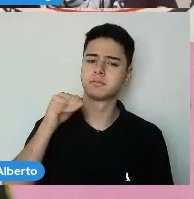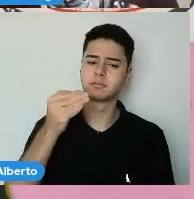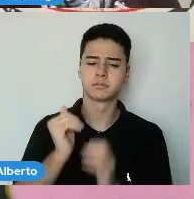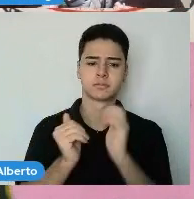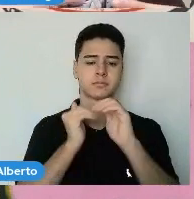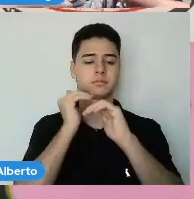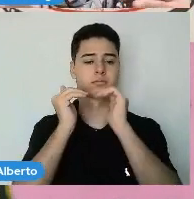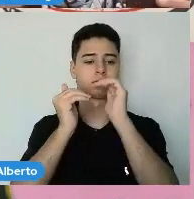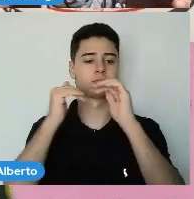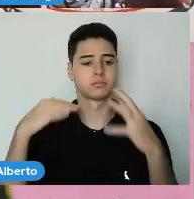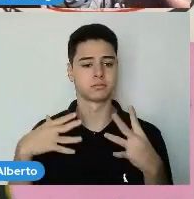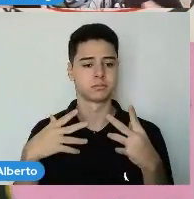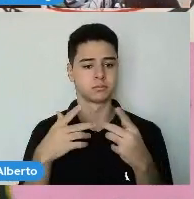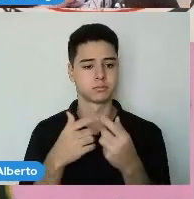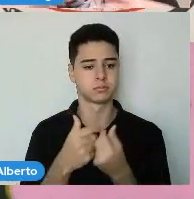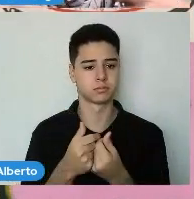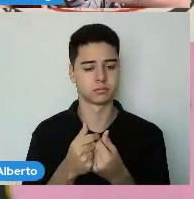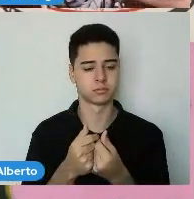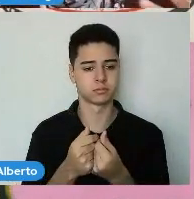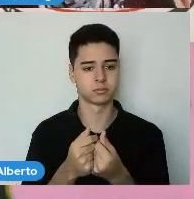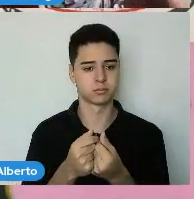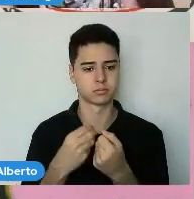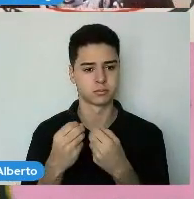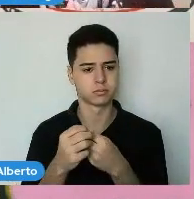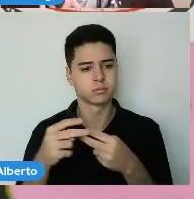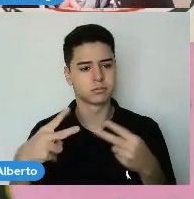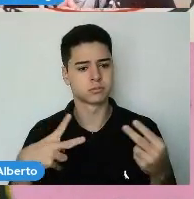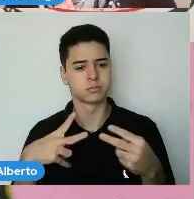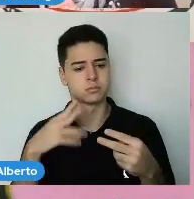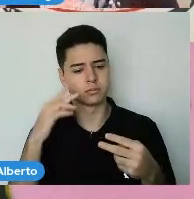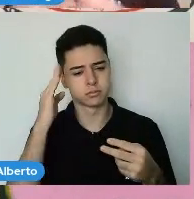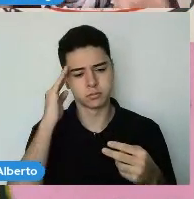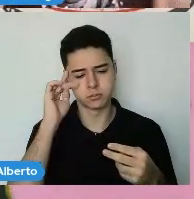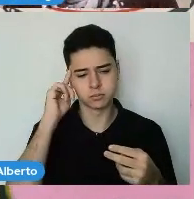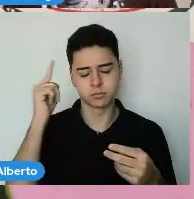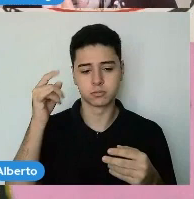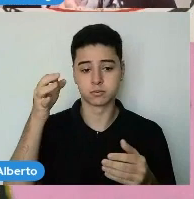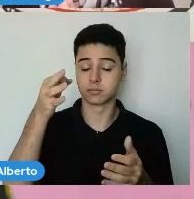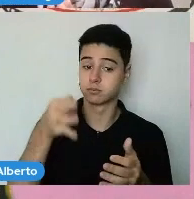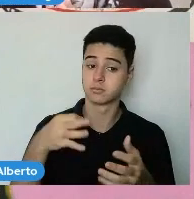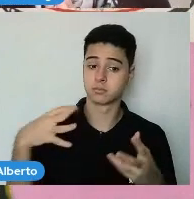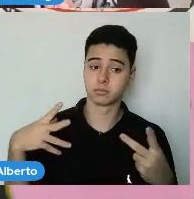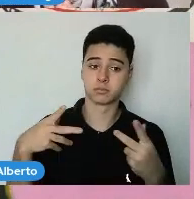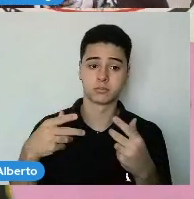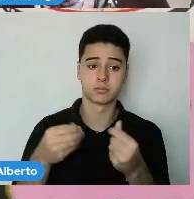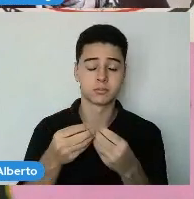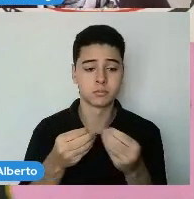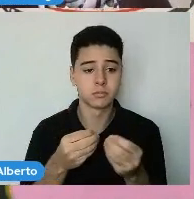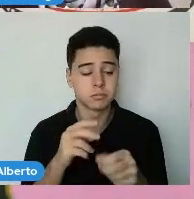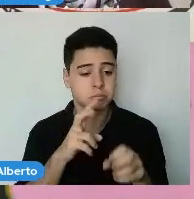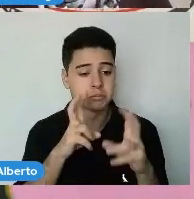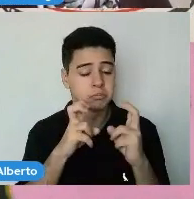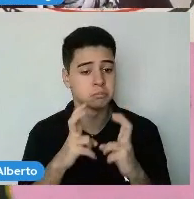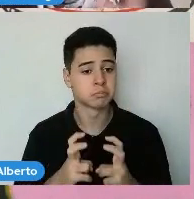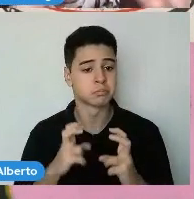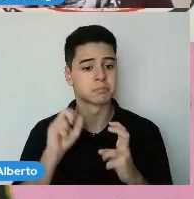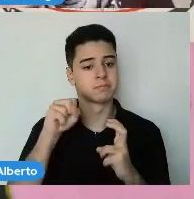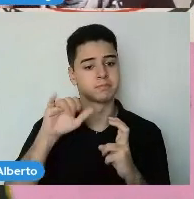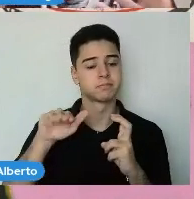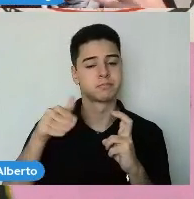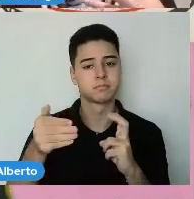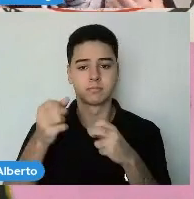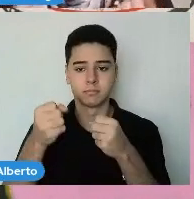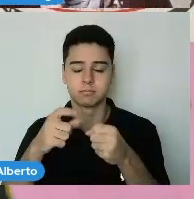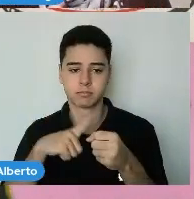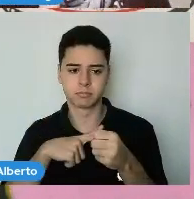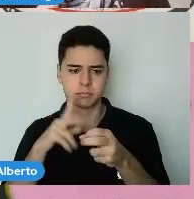construir uma provocação, uma reflexão sobre um determinado tema, tá? Elas podem ser